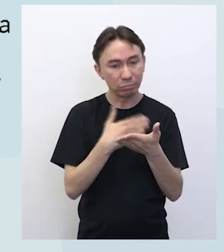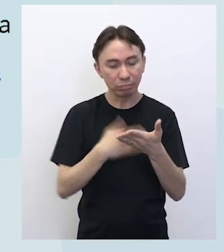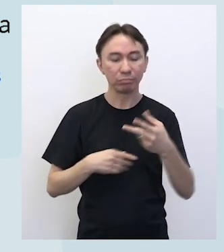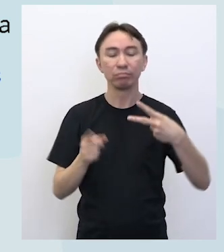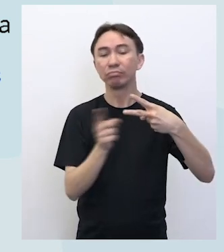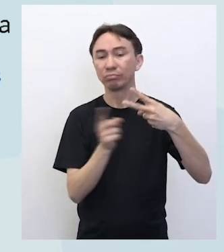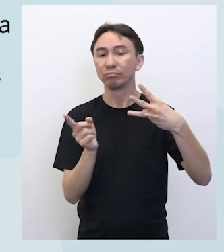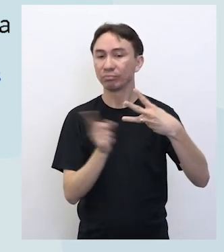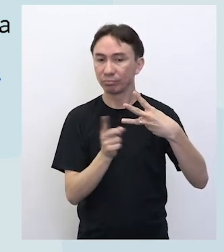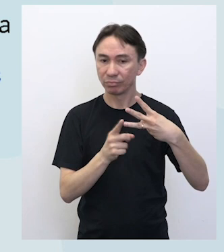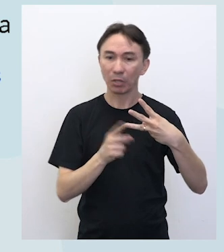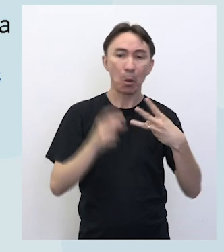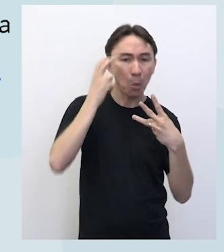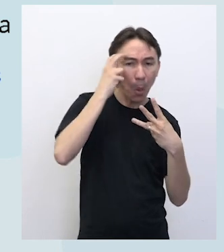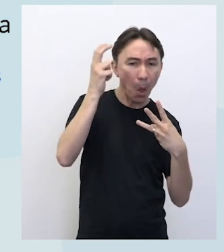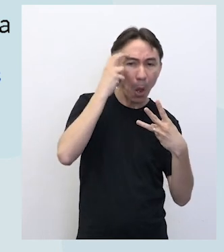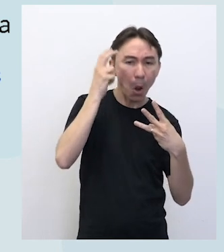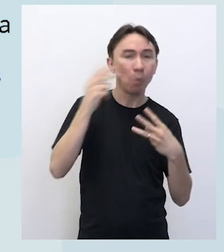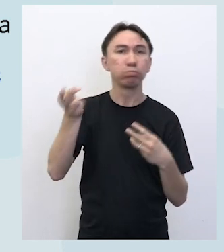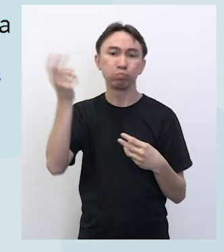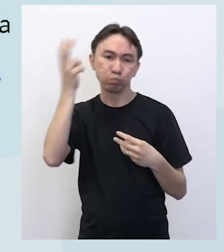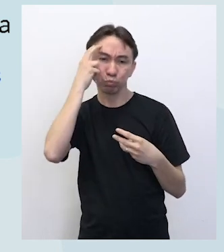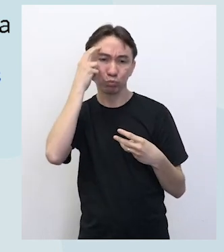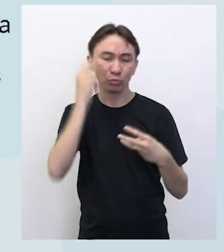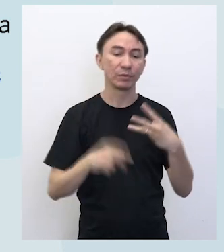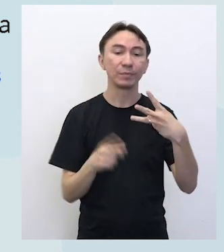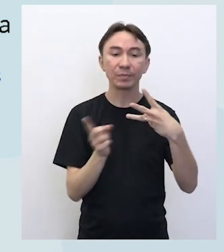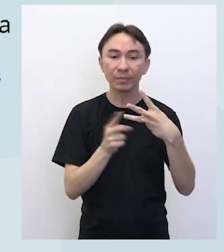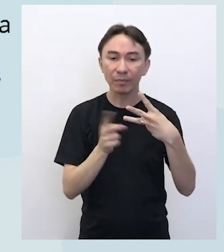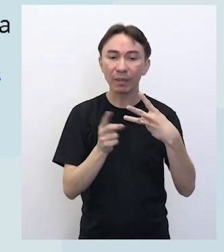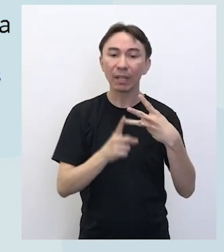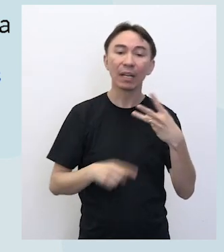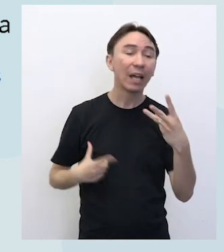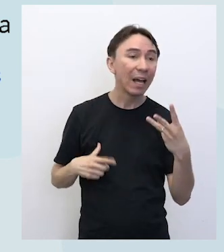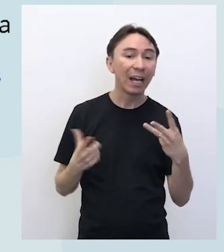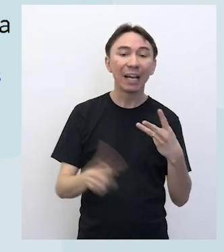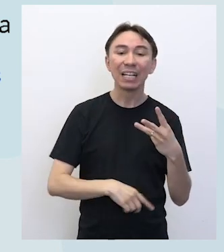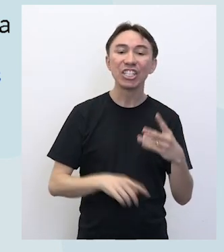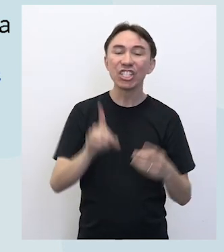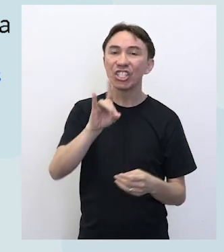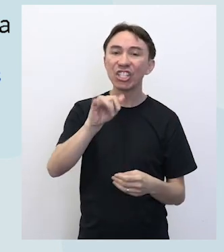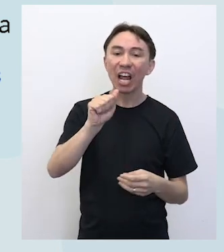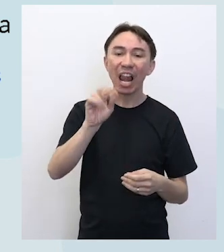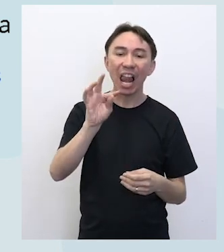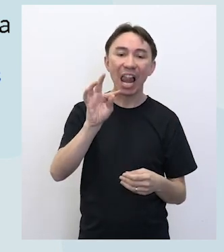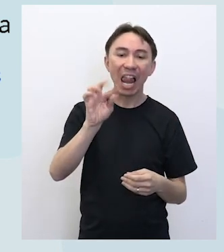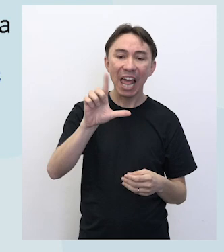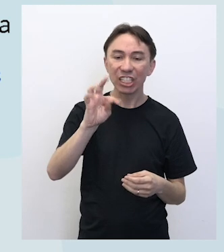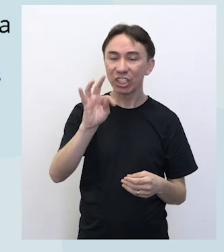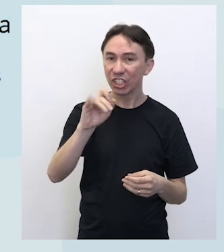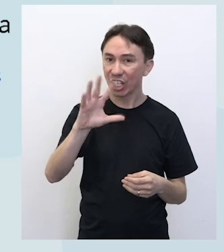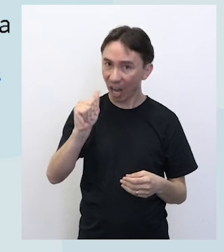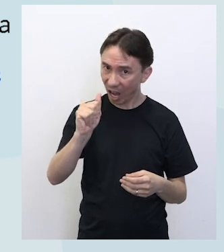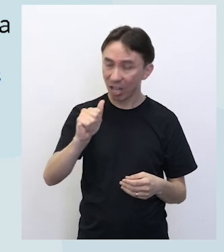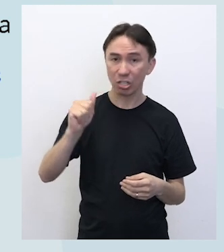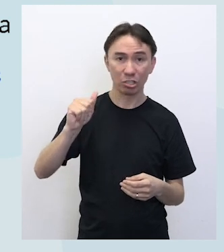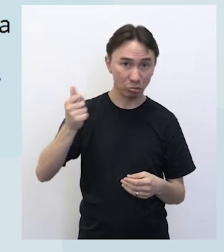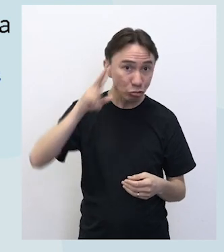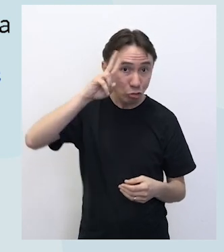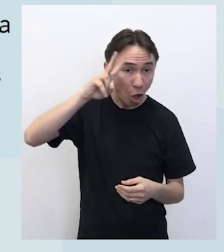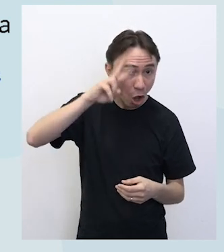a Concepção Dialética da História. Ele foi, na verdade, um autor profícuo, ele tem outras obras também,